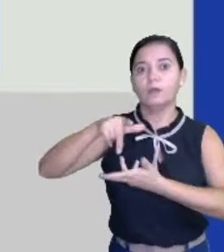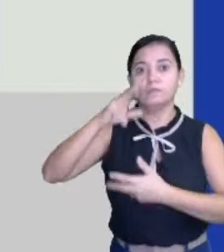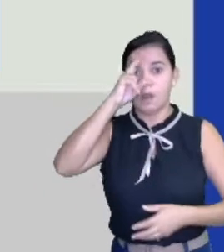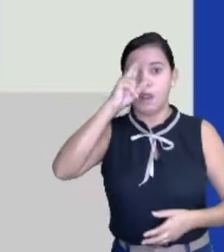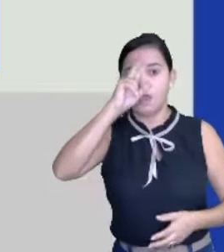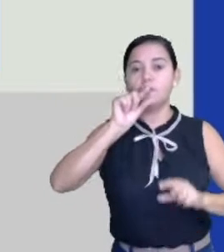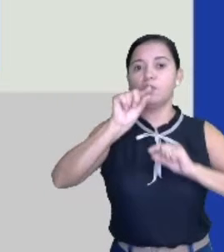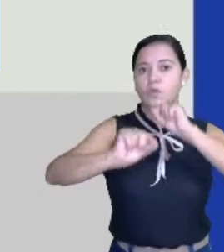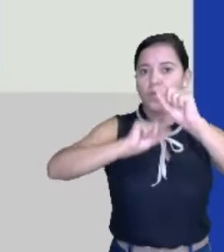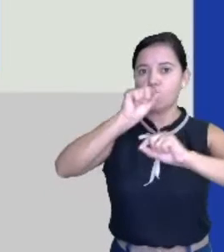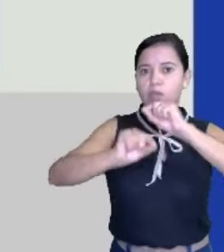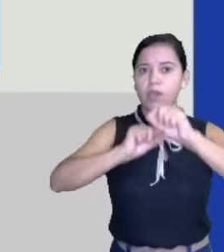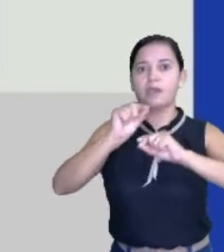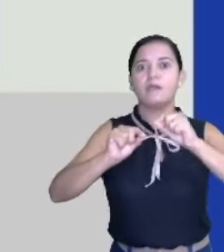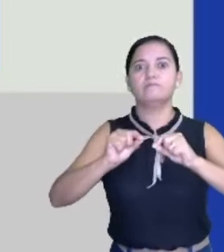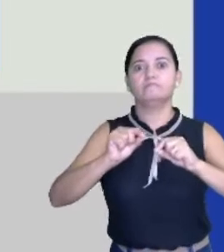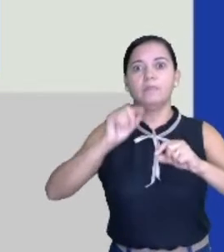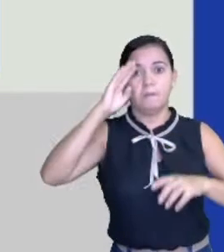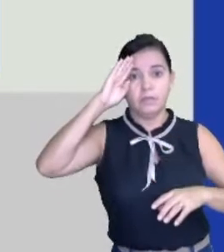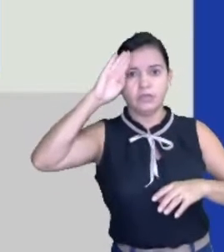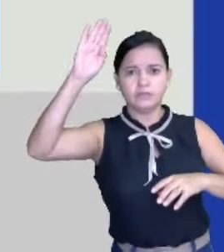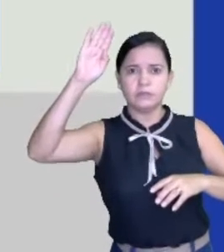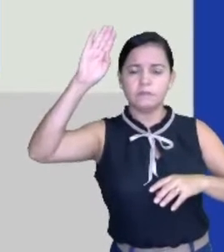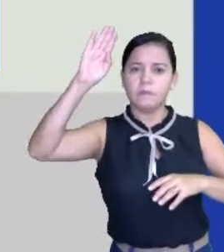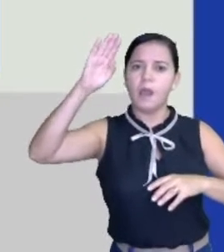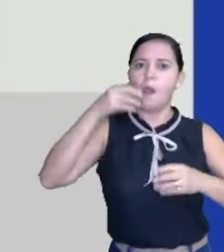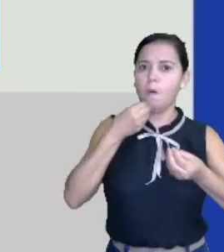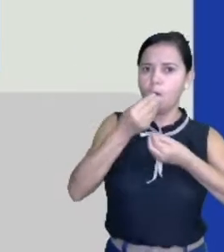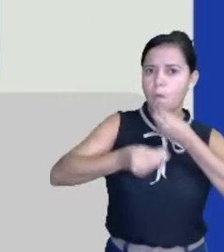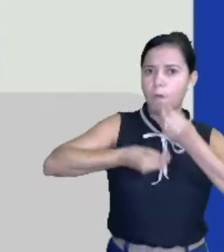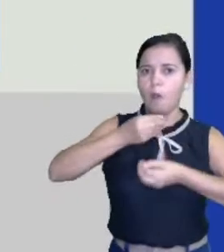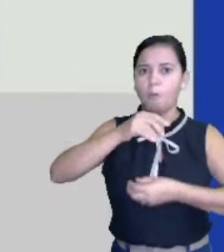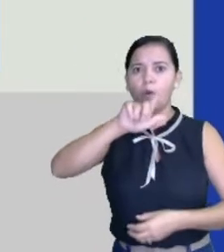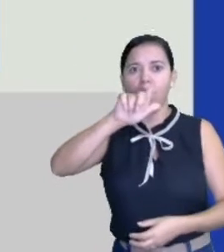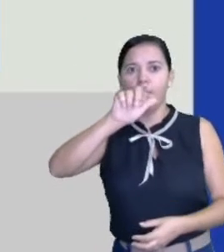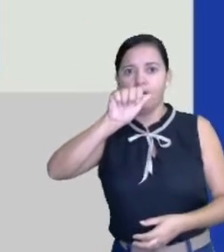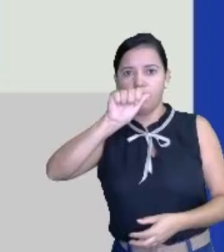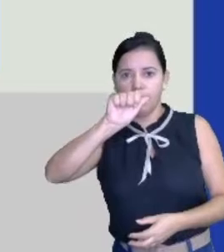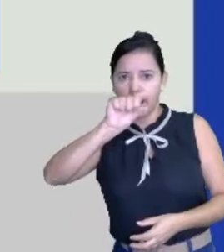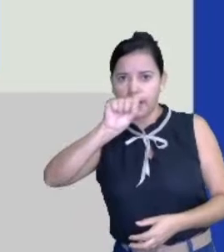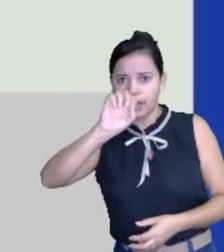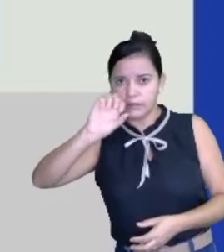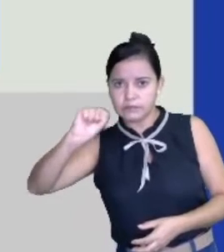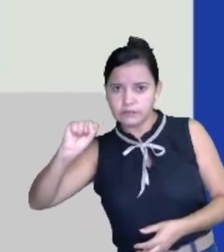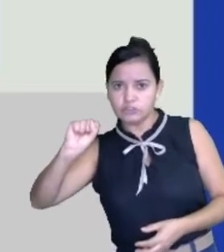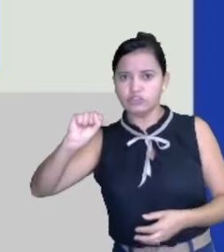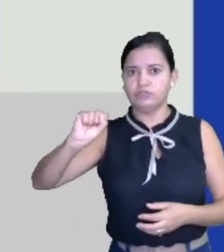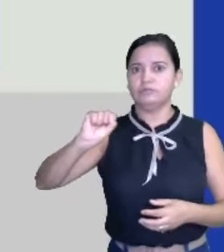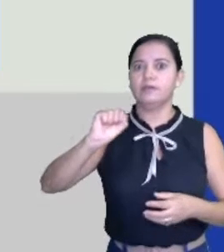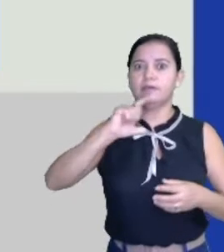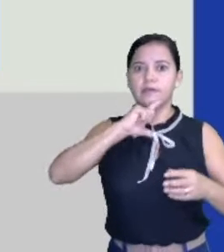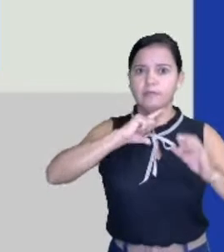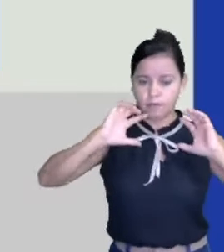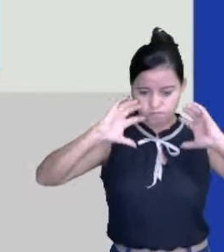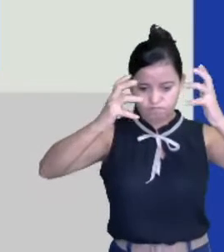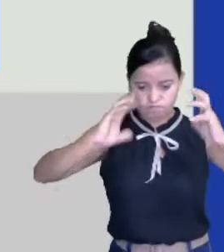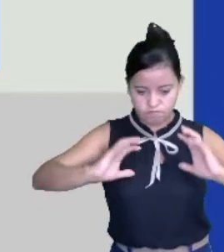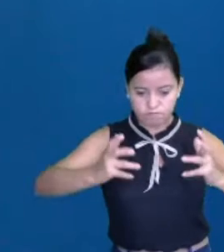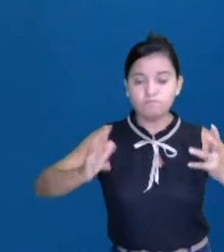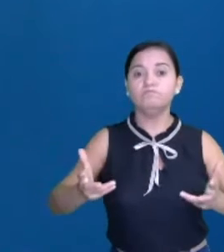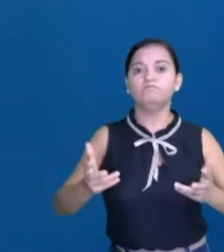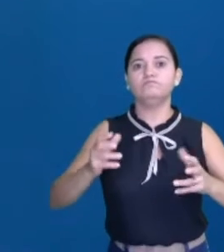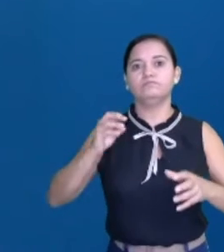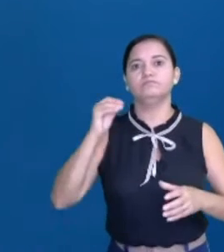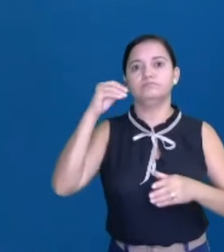gente vai dar ênfase aos gases que constituem justamente a nossa atmosfera. Produção, volta comigo